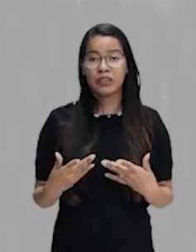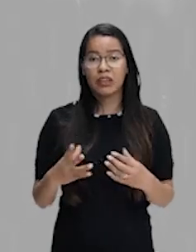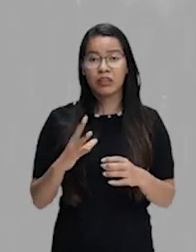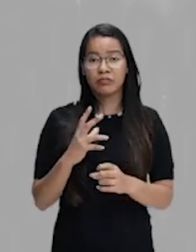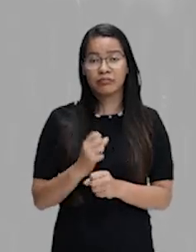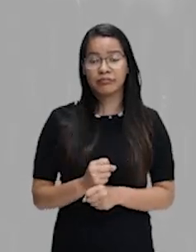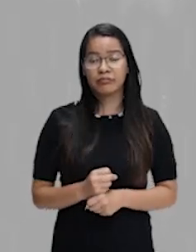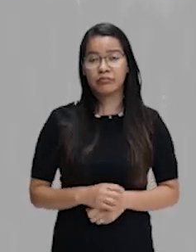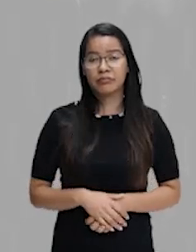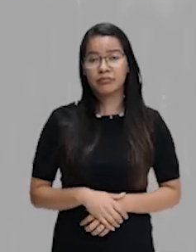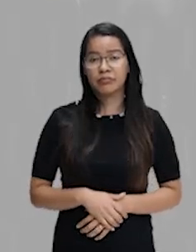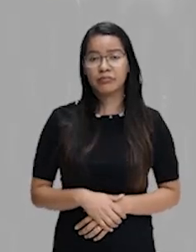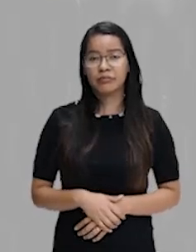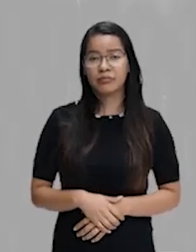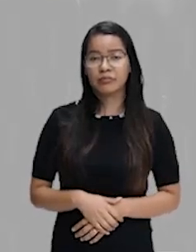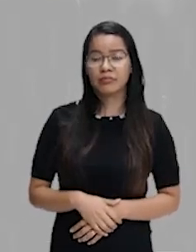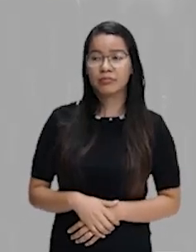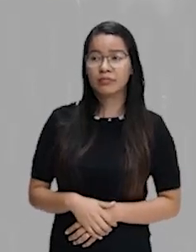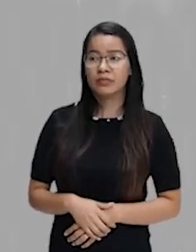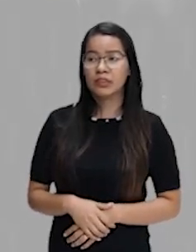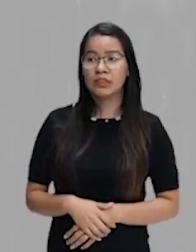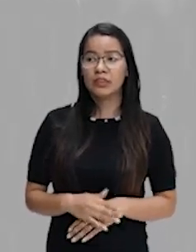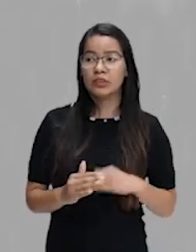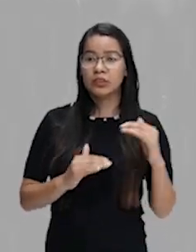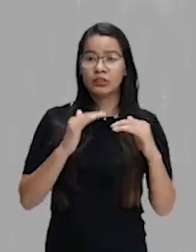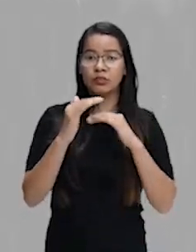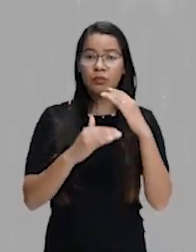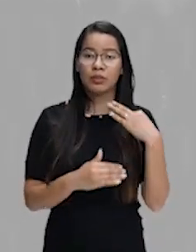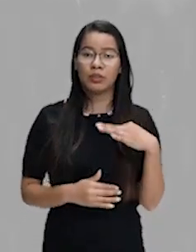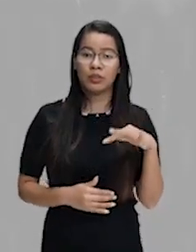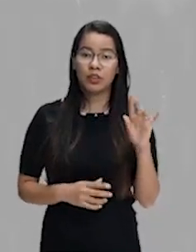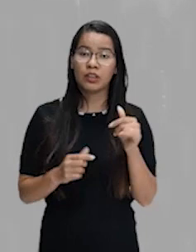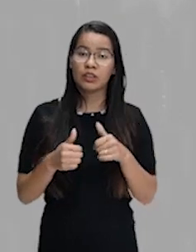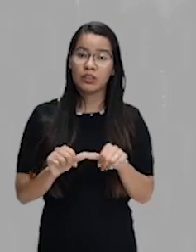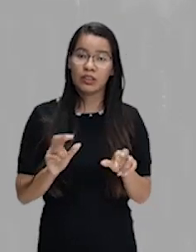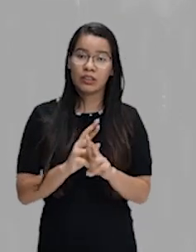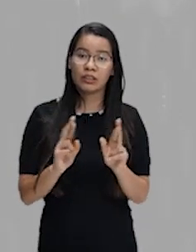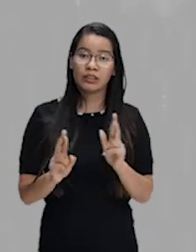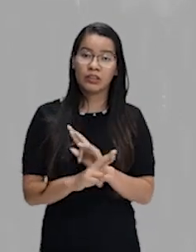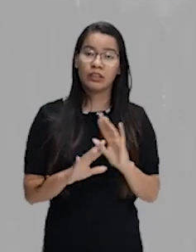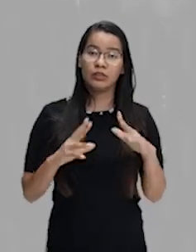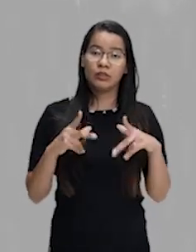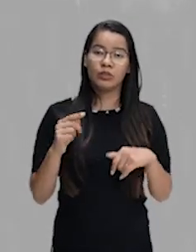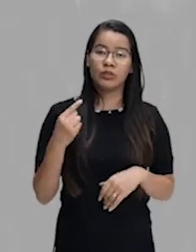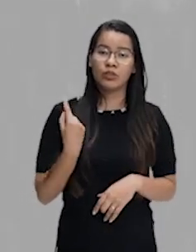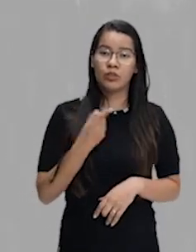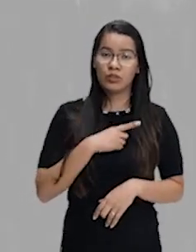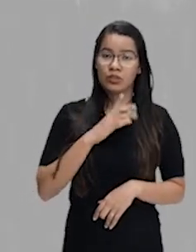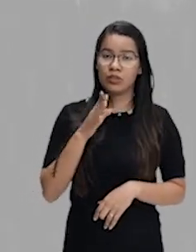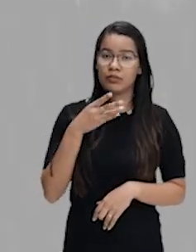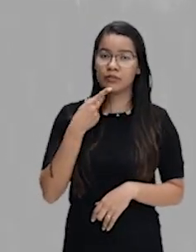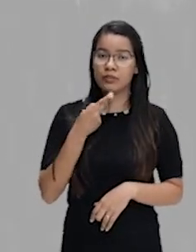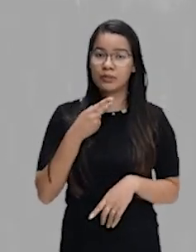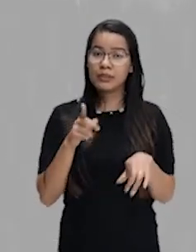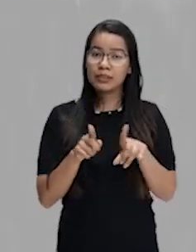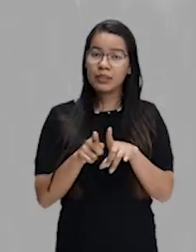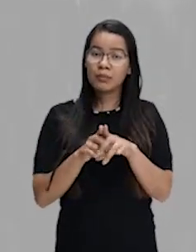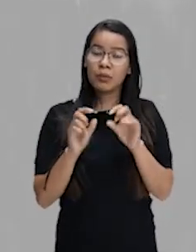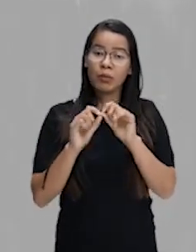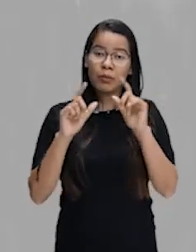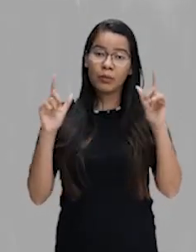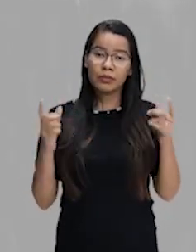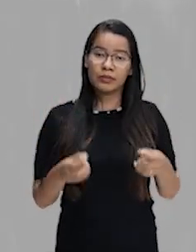da tecnologia. O desenvolvimento tecnológico, que está diretamente ligado a tudo isso que a gente falou também. E o aumento